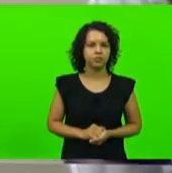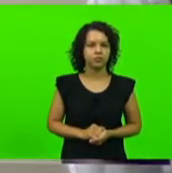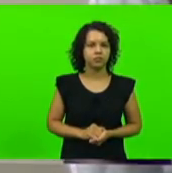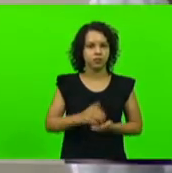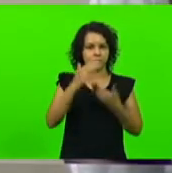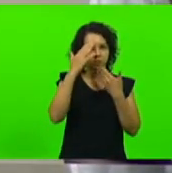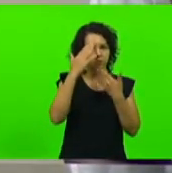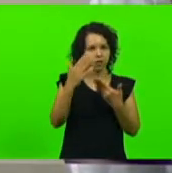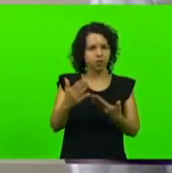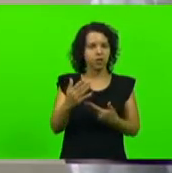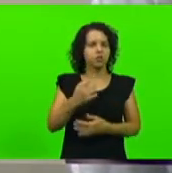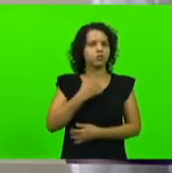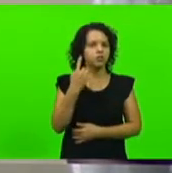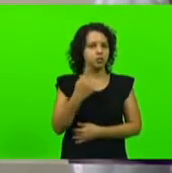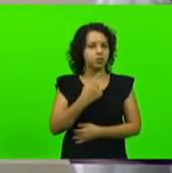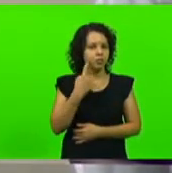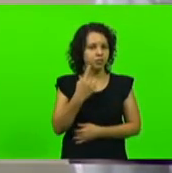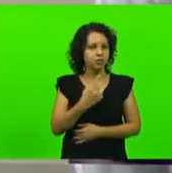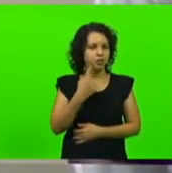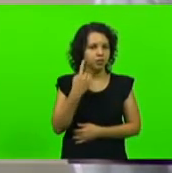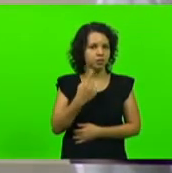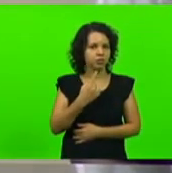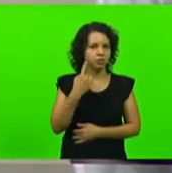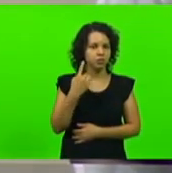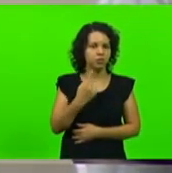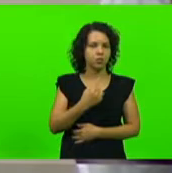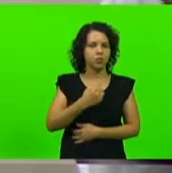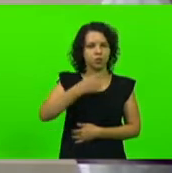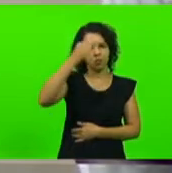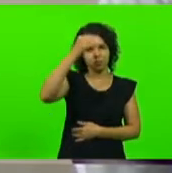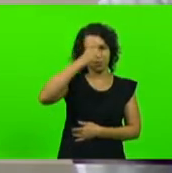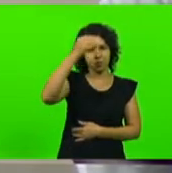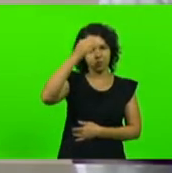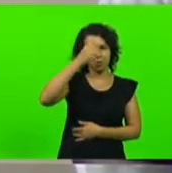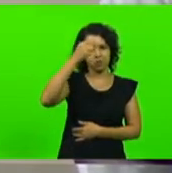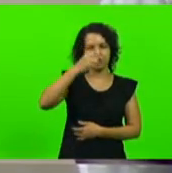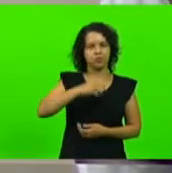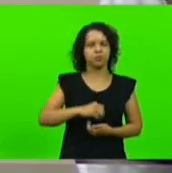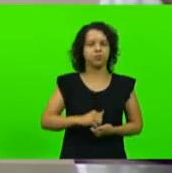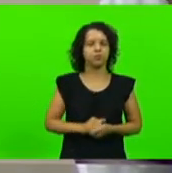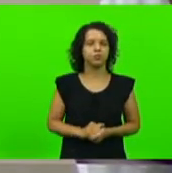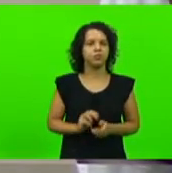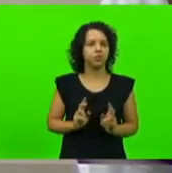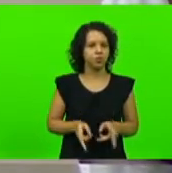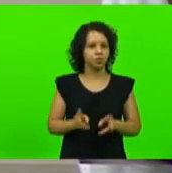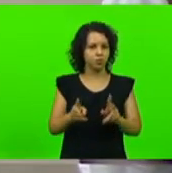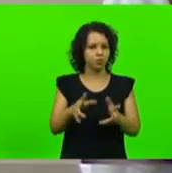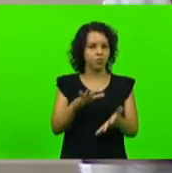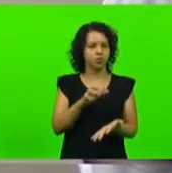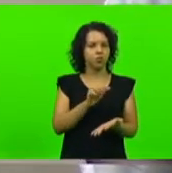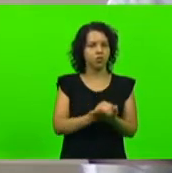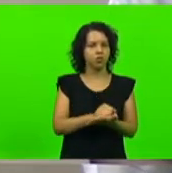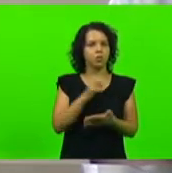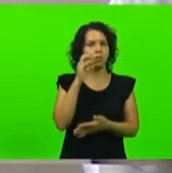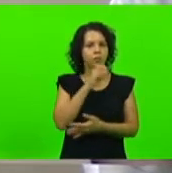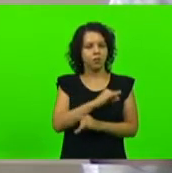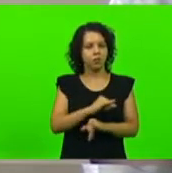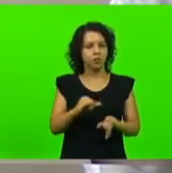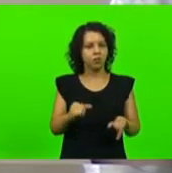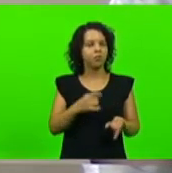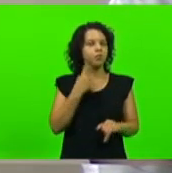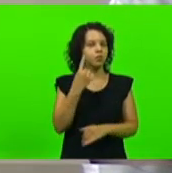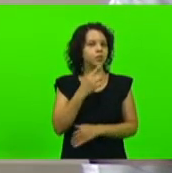Obrigado ao deputado Maurício Scudillac. Ainda escrito em breves comunicações, deputado